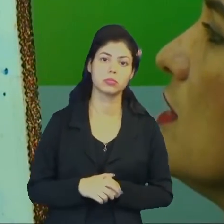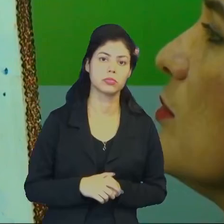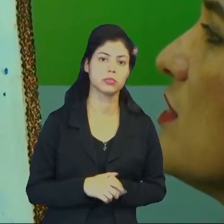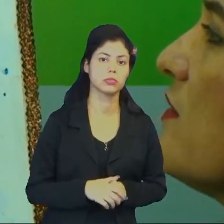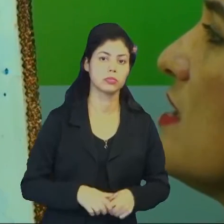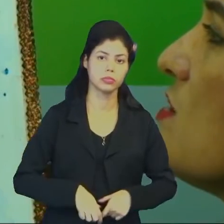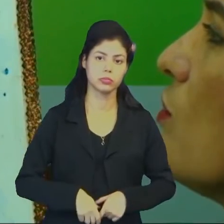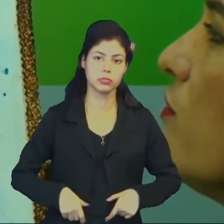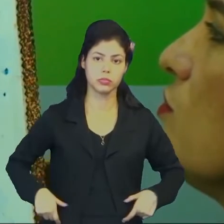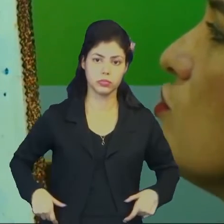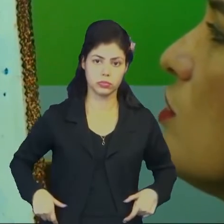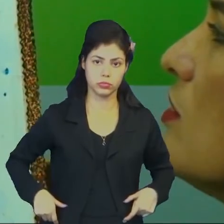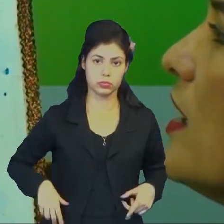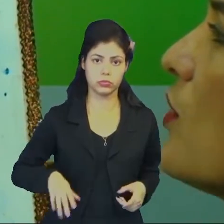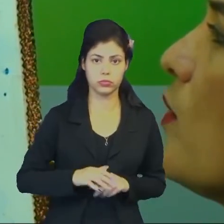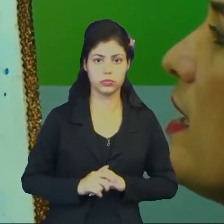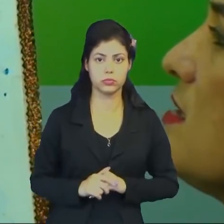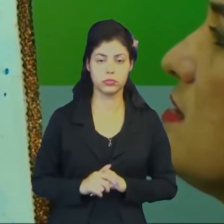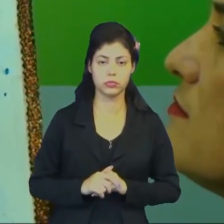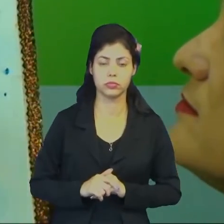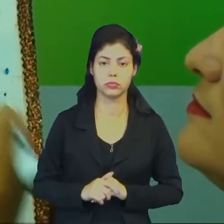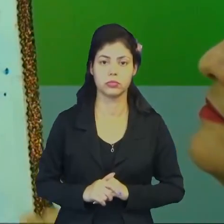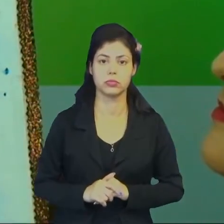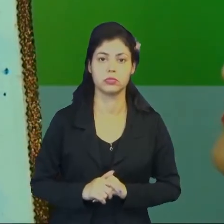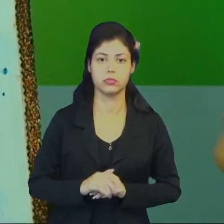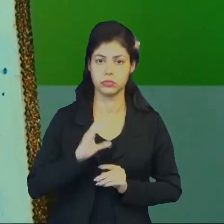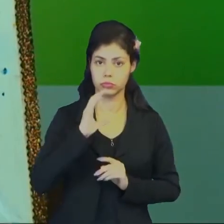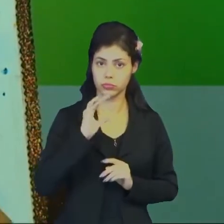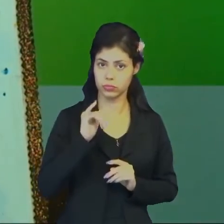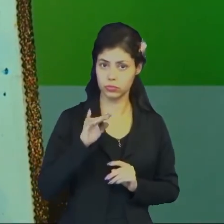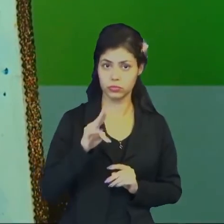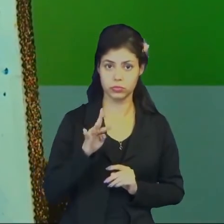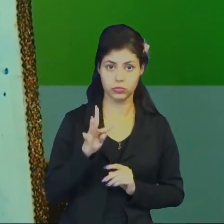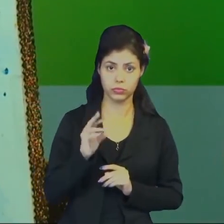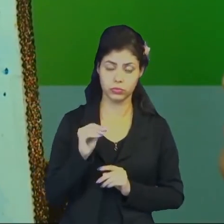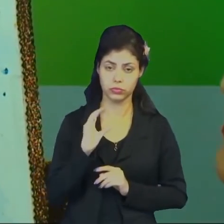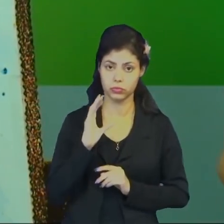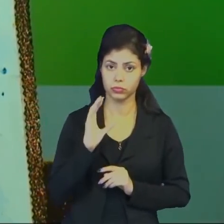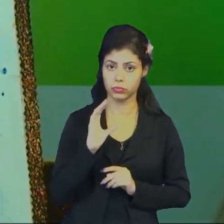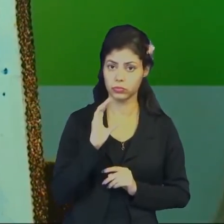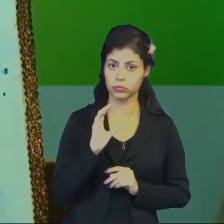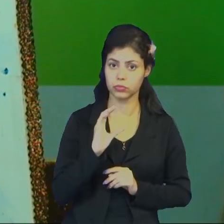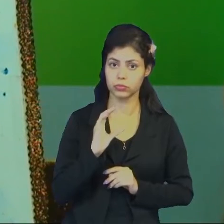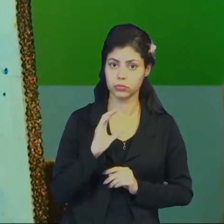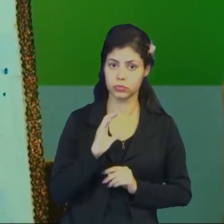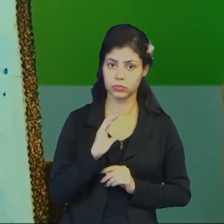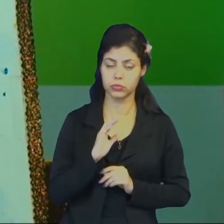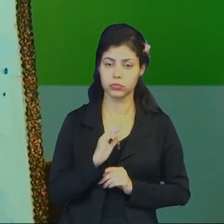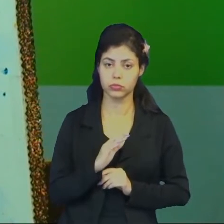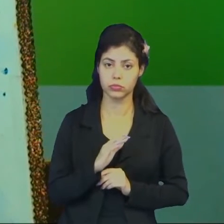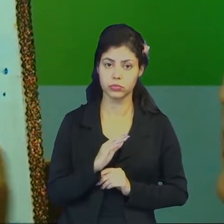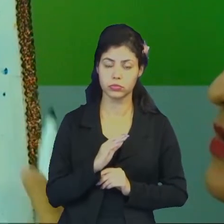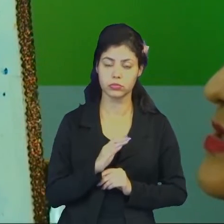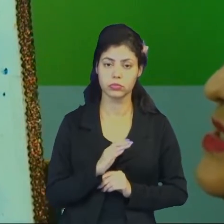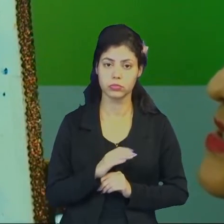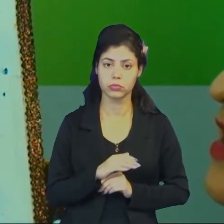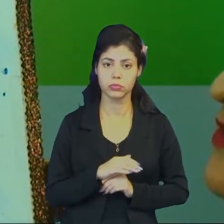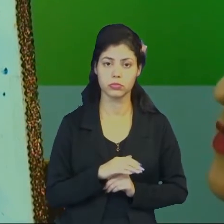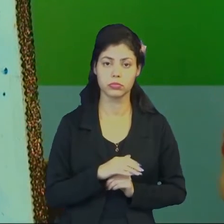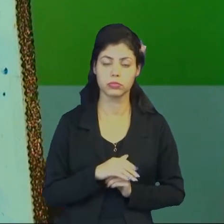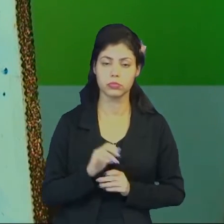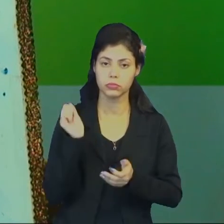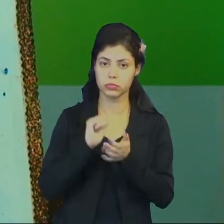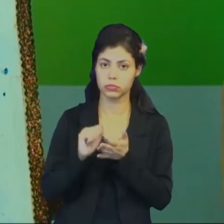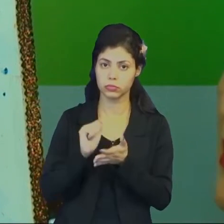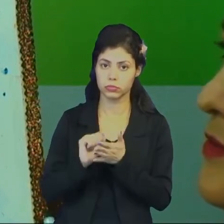Cinto, muitas vezes se confunde, ó, é com S, com C, ó, no início, mas não se